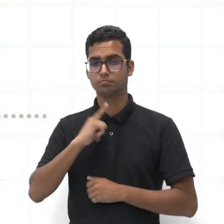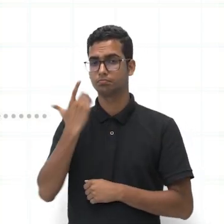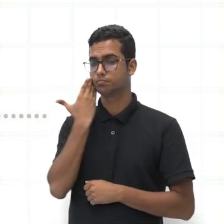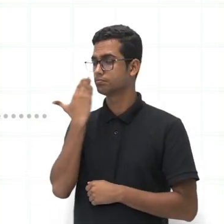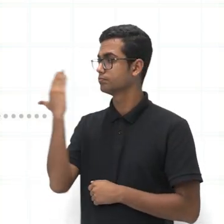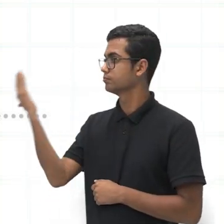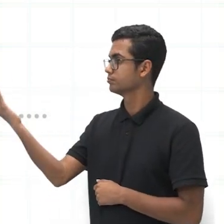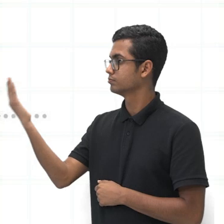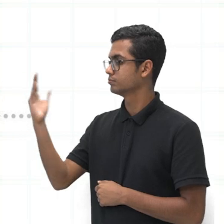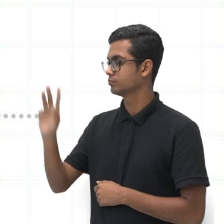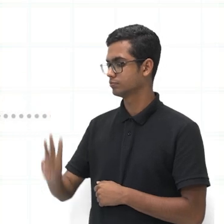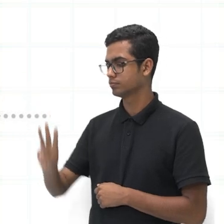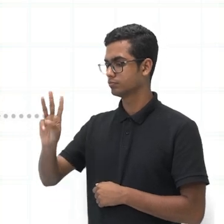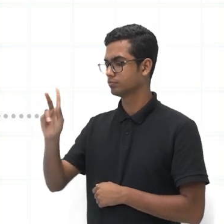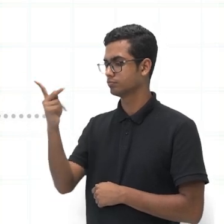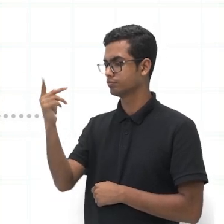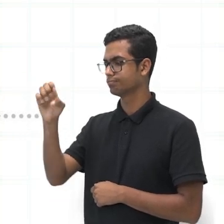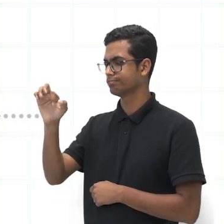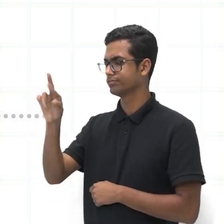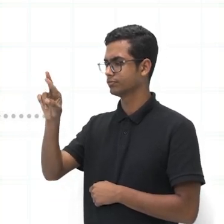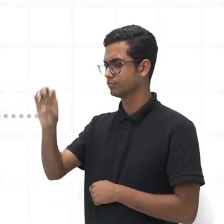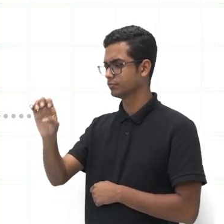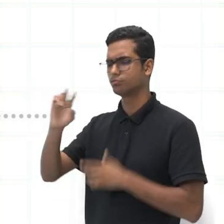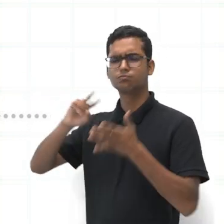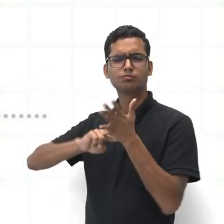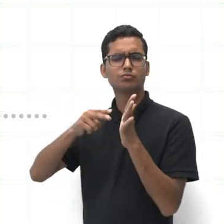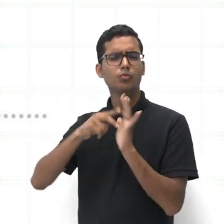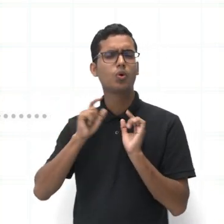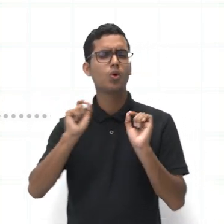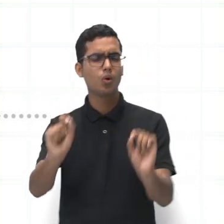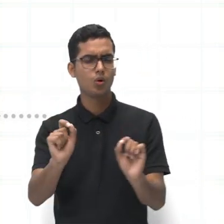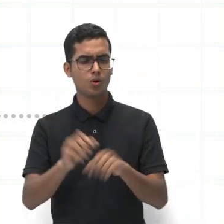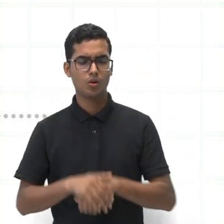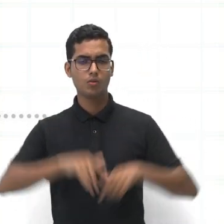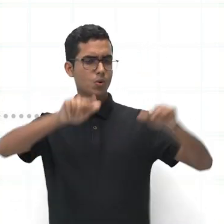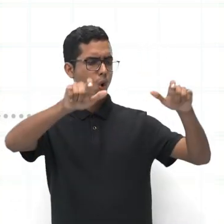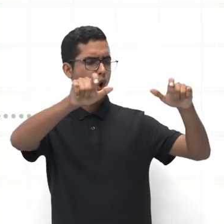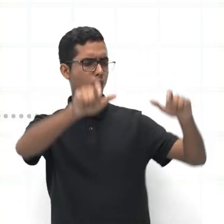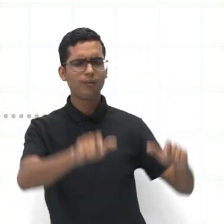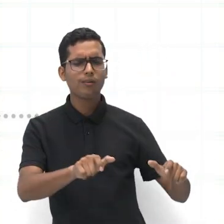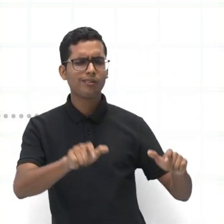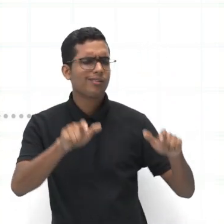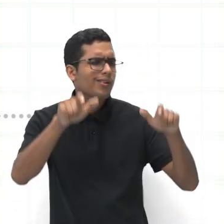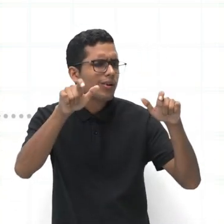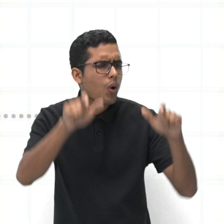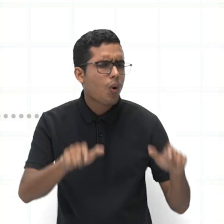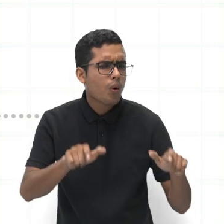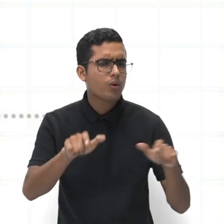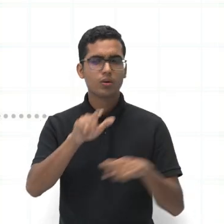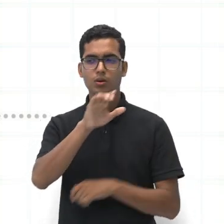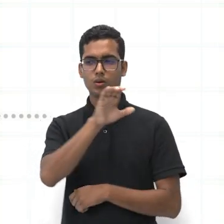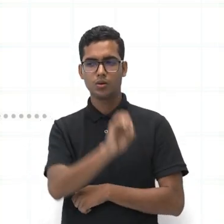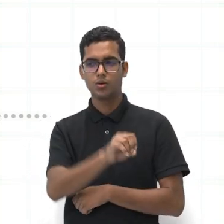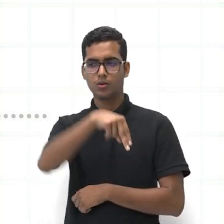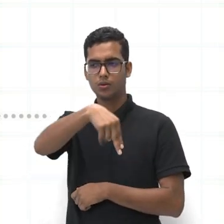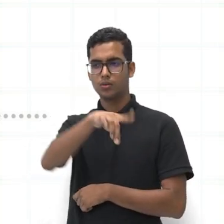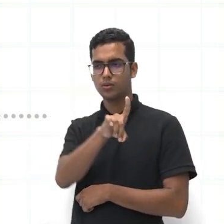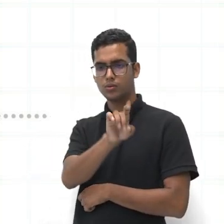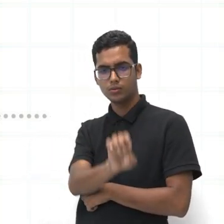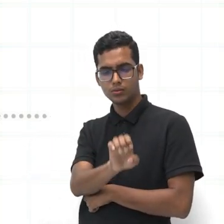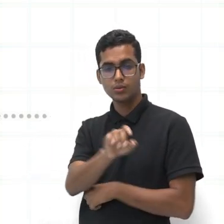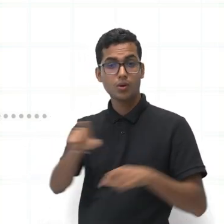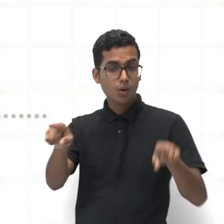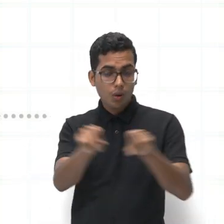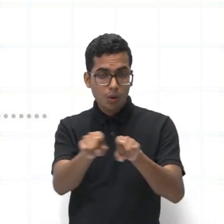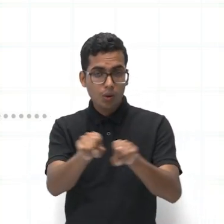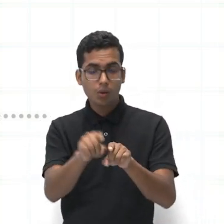aqui, que é where. Então, where significa onde. Where.